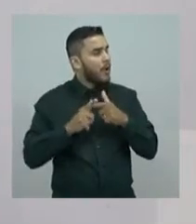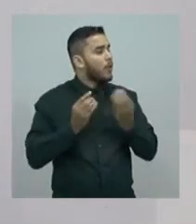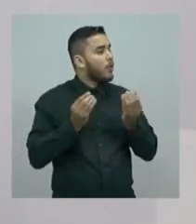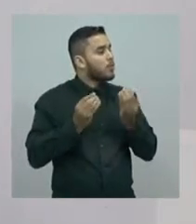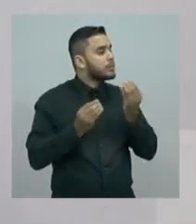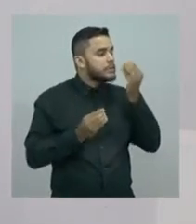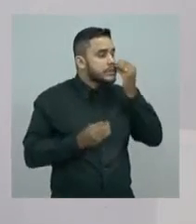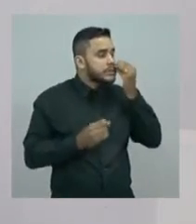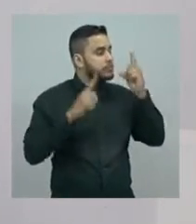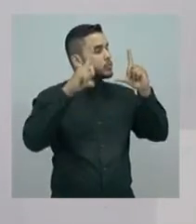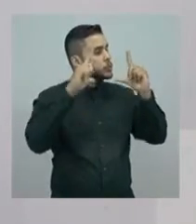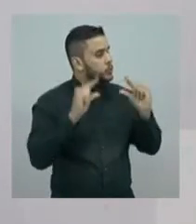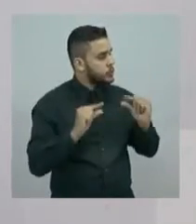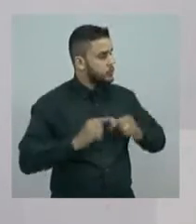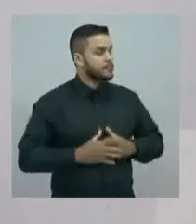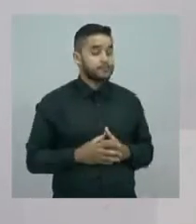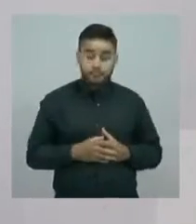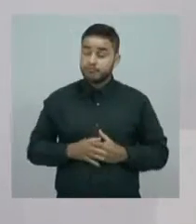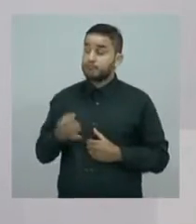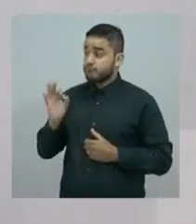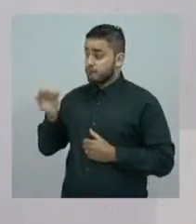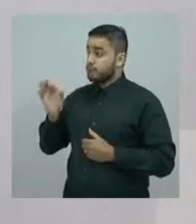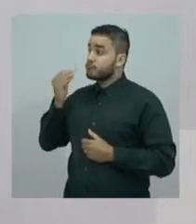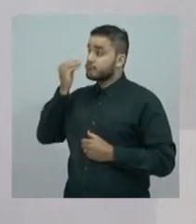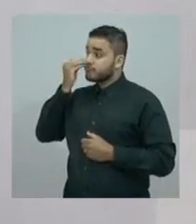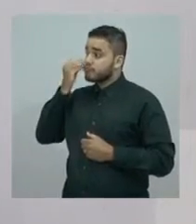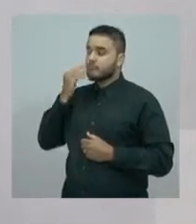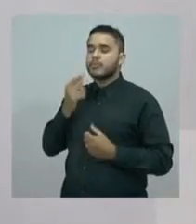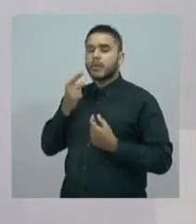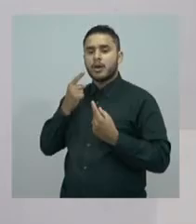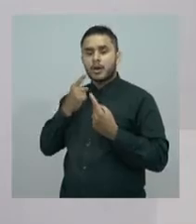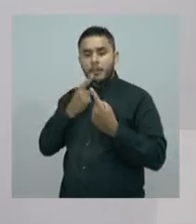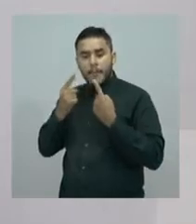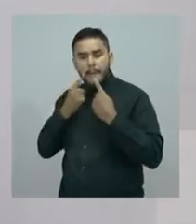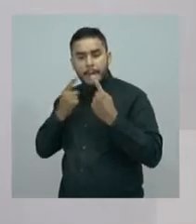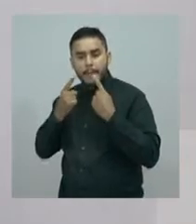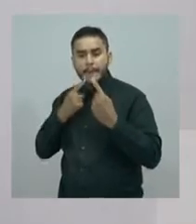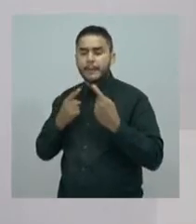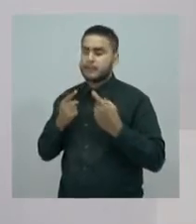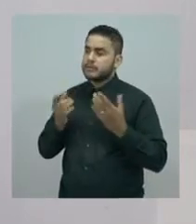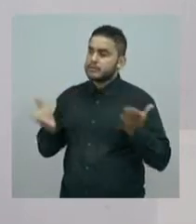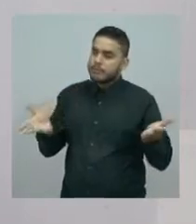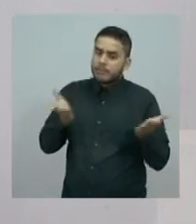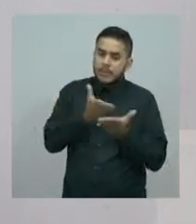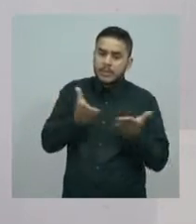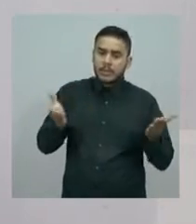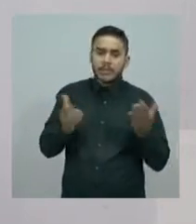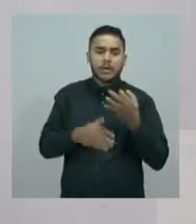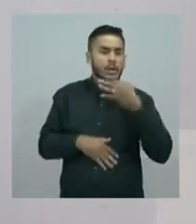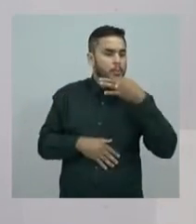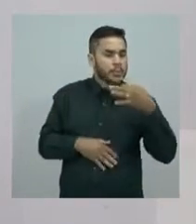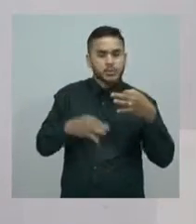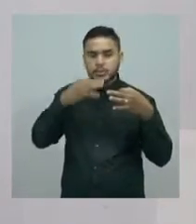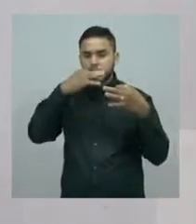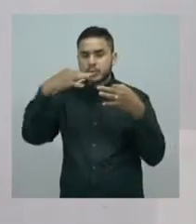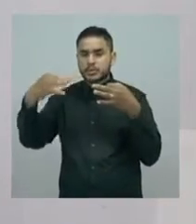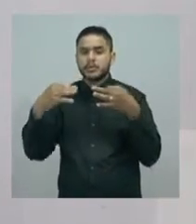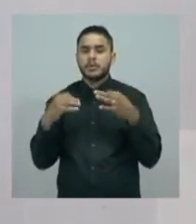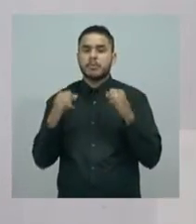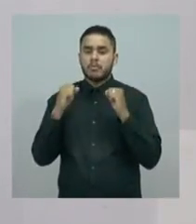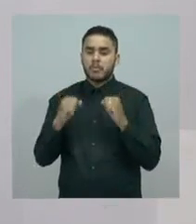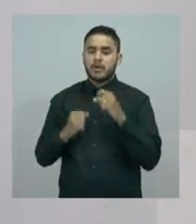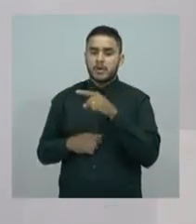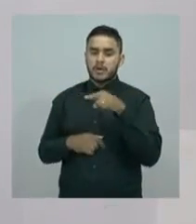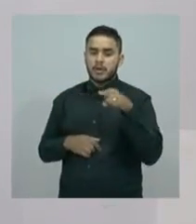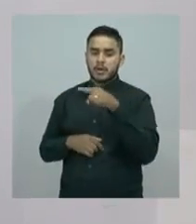Pela levar as partes a dialogarem, as partes se empoderarem, elas saberem